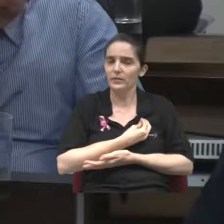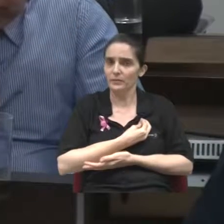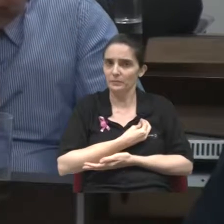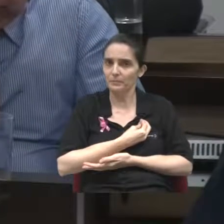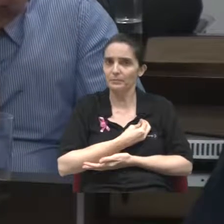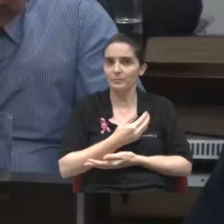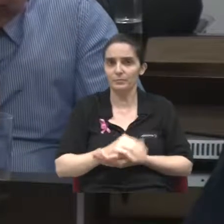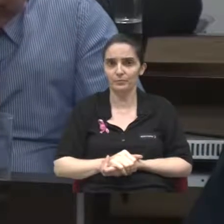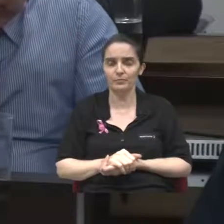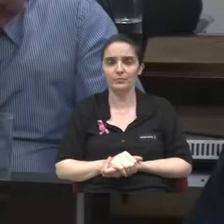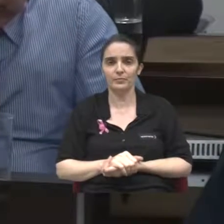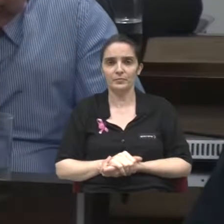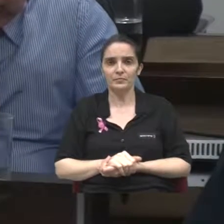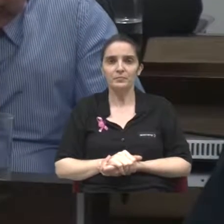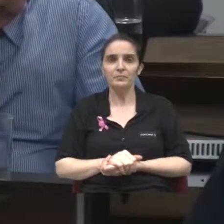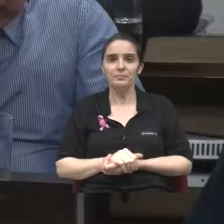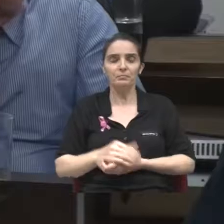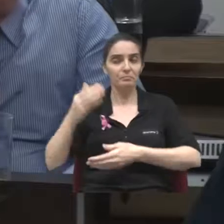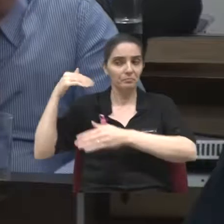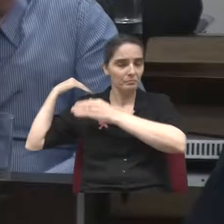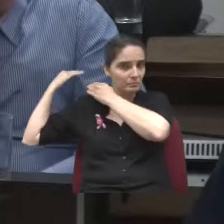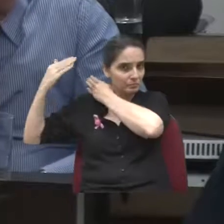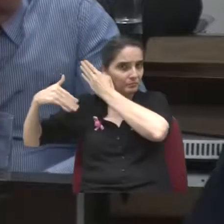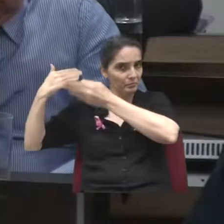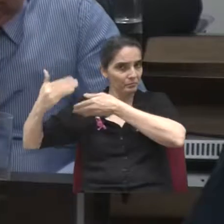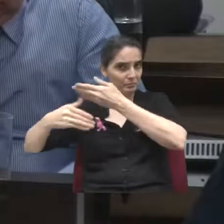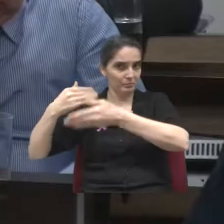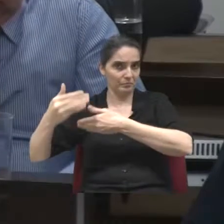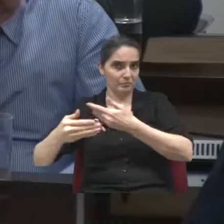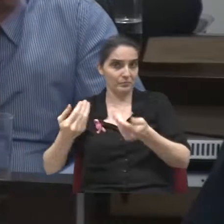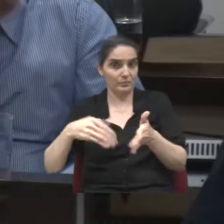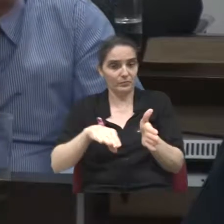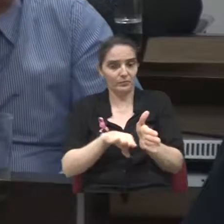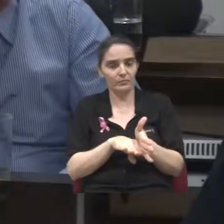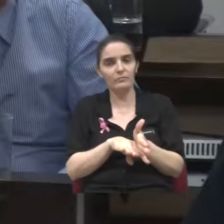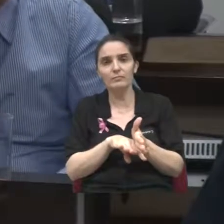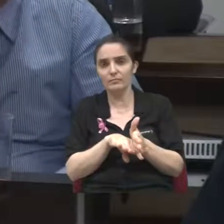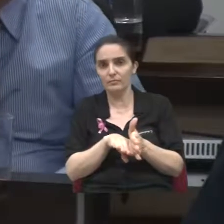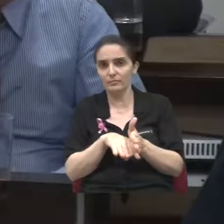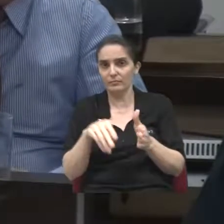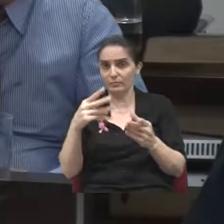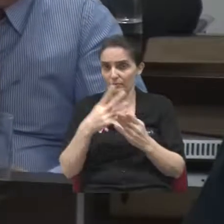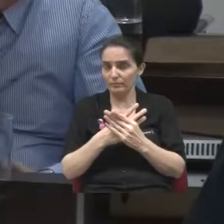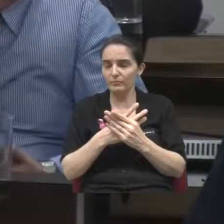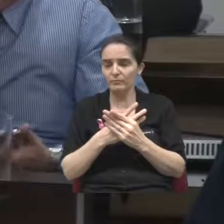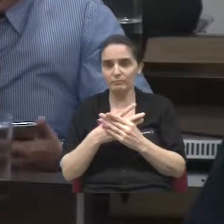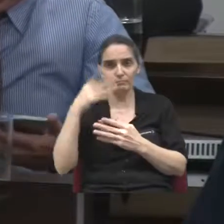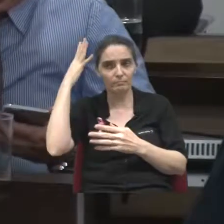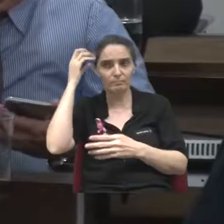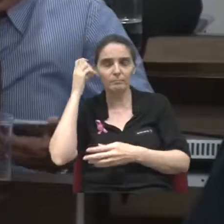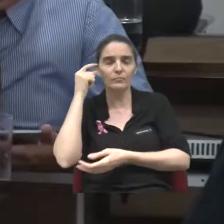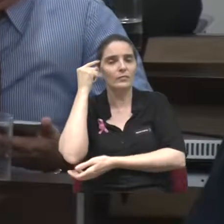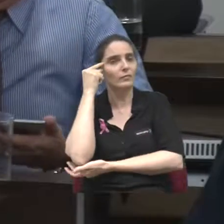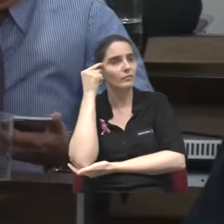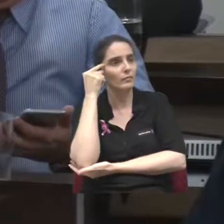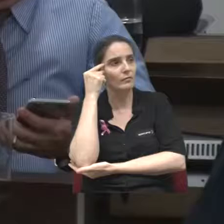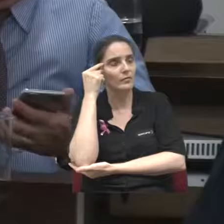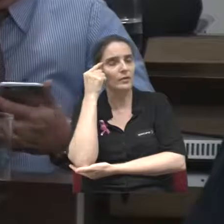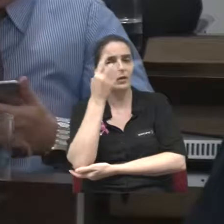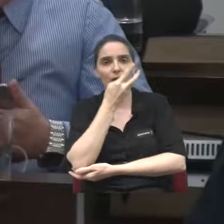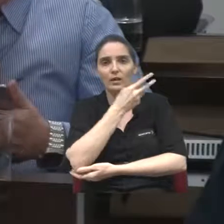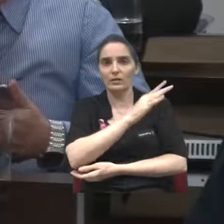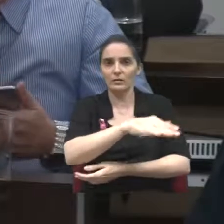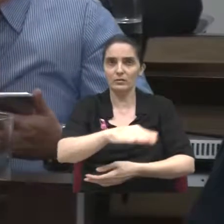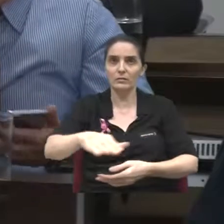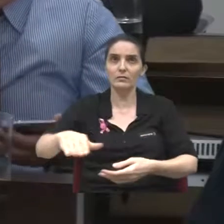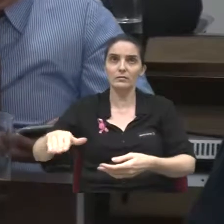que aconteceu isso e eu cheguei nesta casa, eu fiquei pensando nas crianças que entram